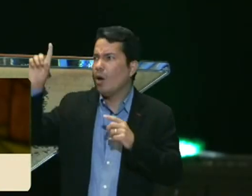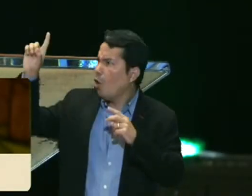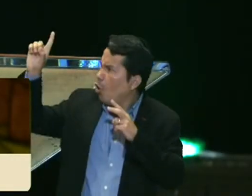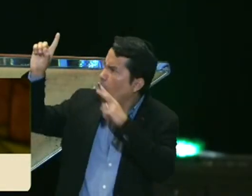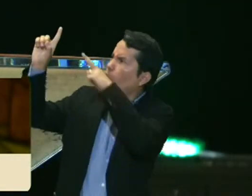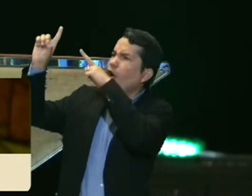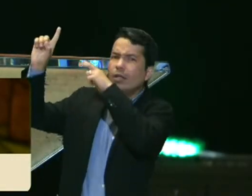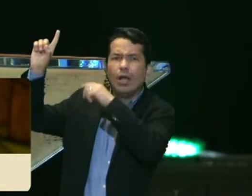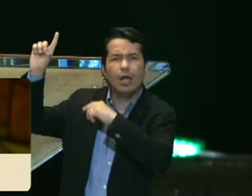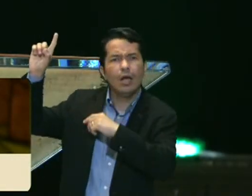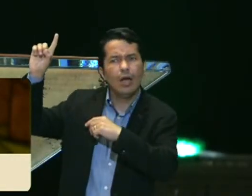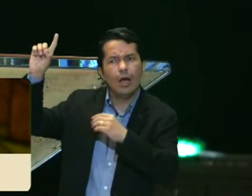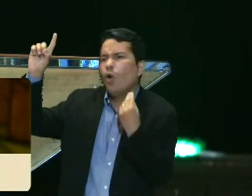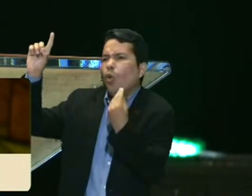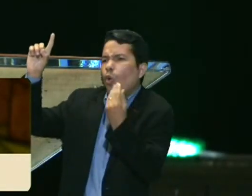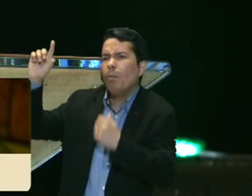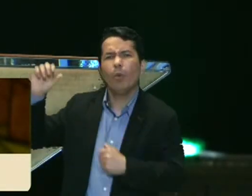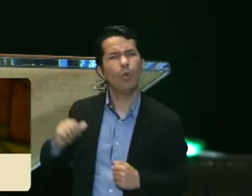ajudando a vencer.